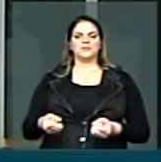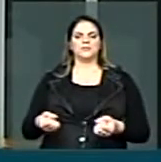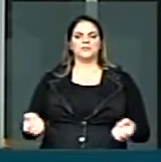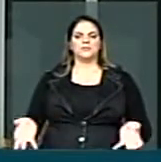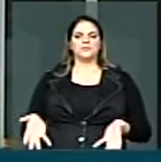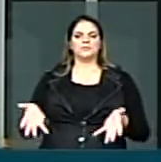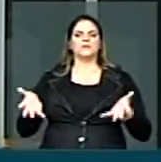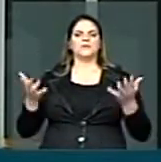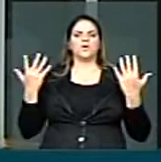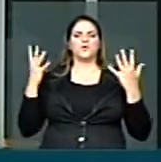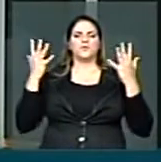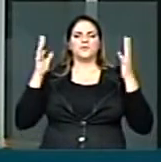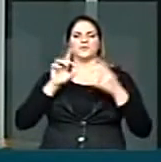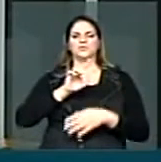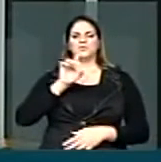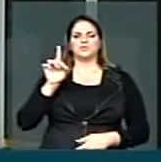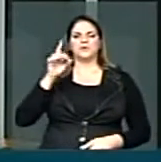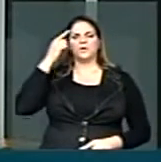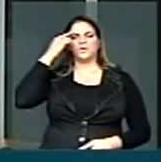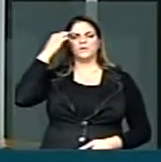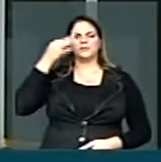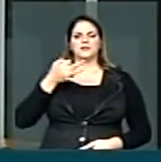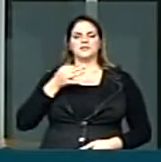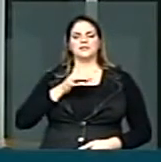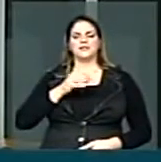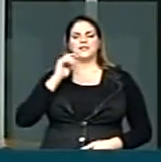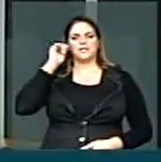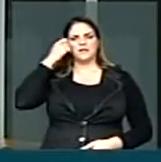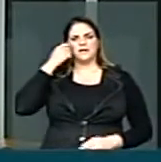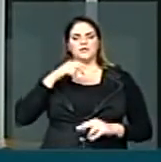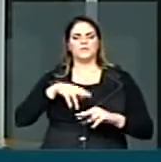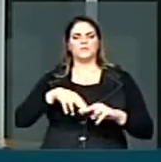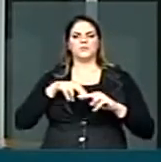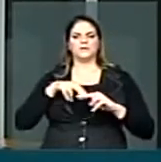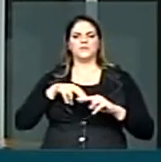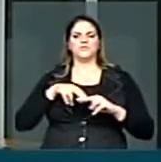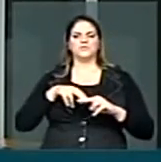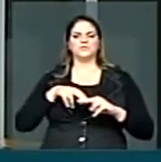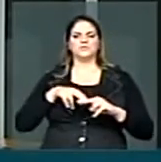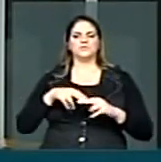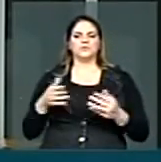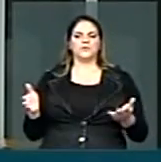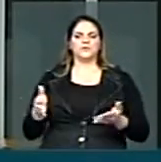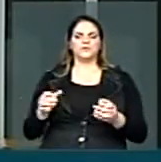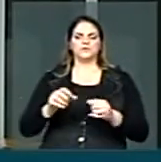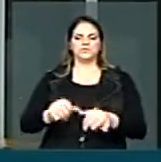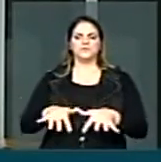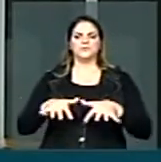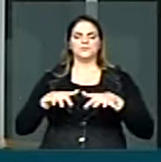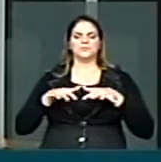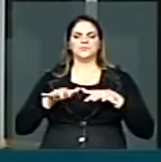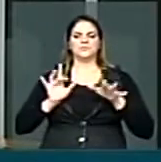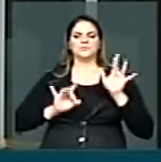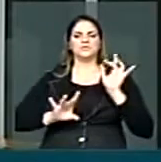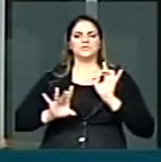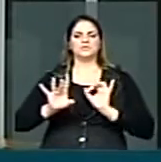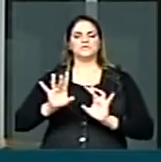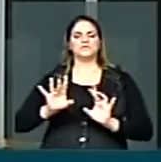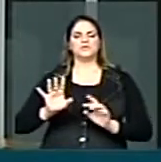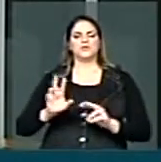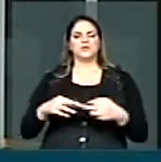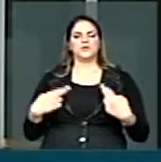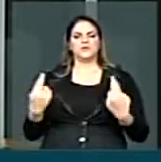à comemoração do Dia da Consciência Negra, dando, portanto, nesse augusto plenário, um realce